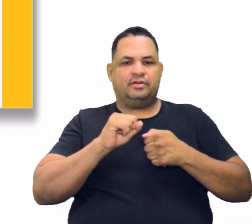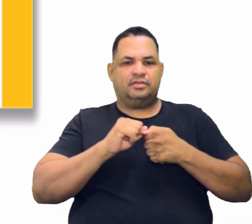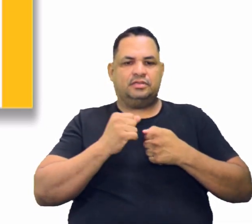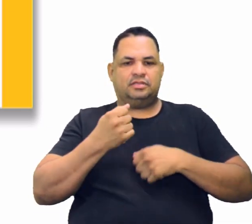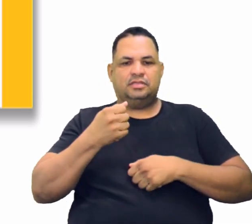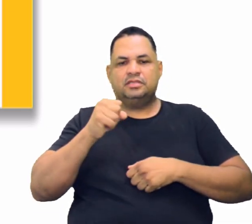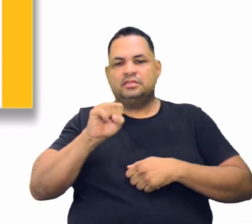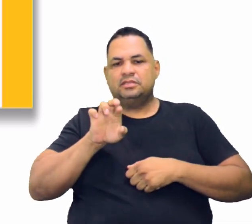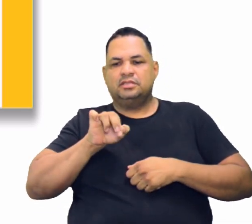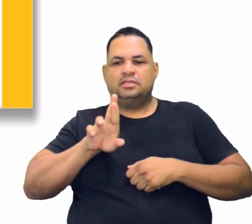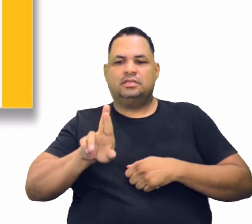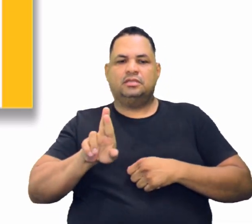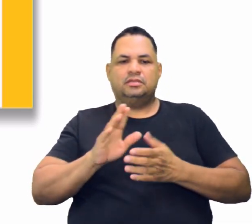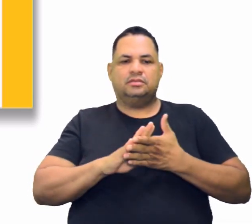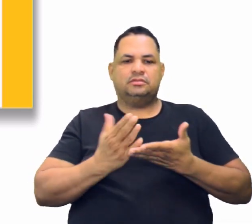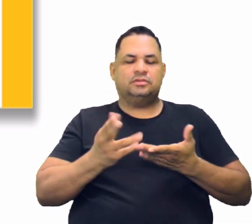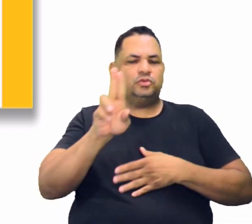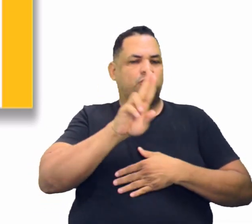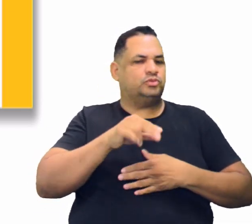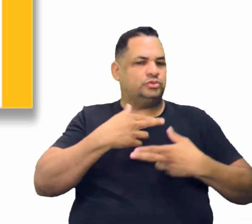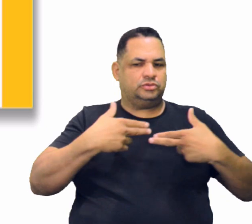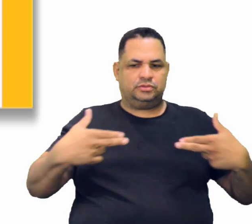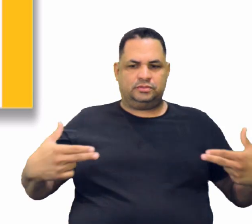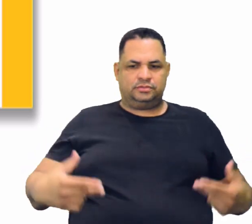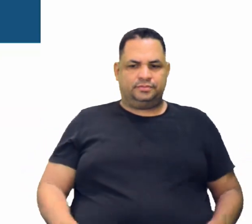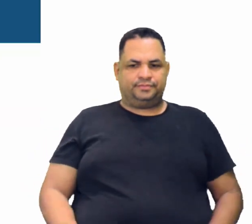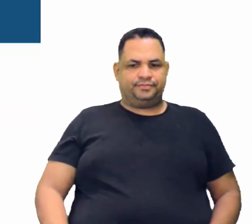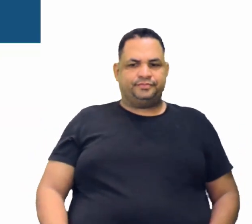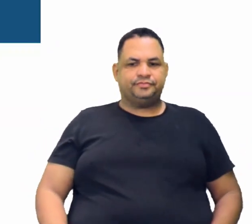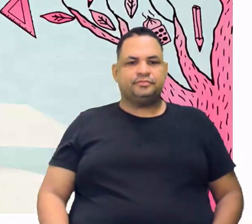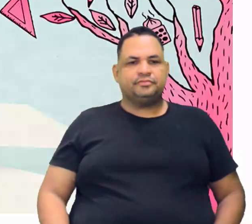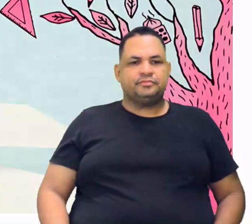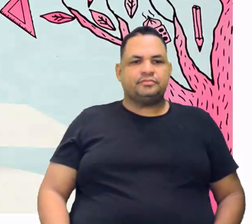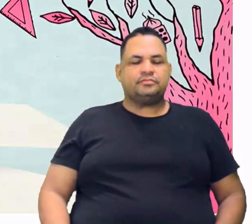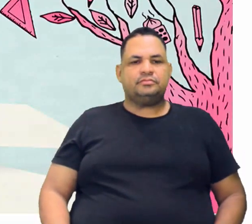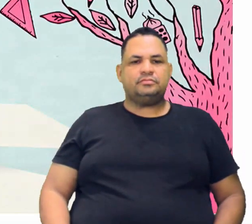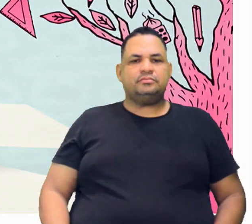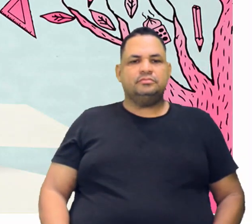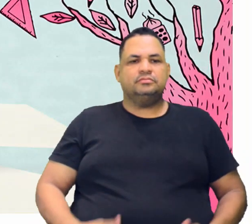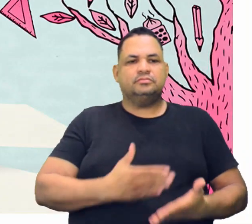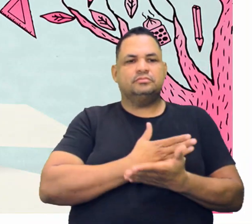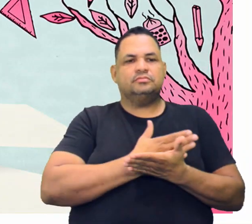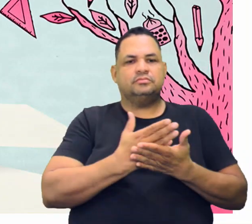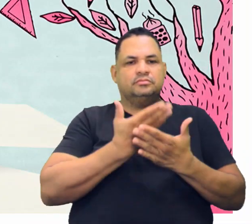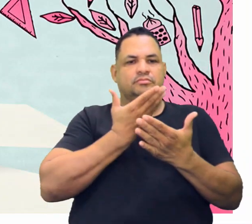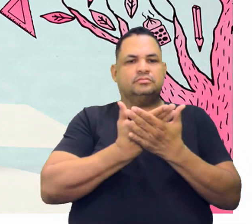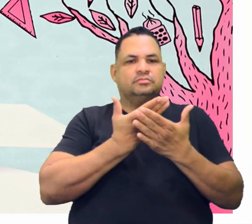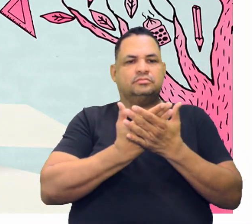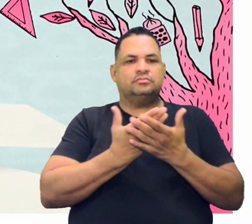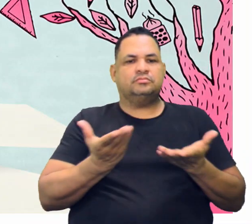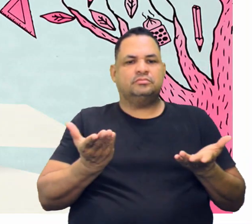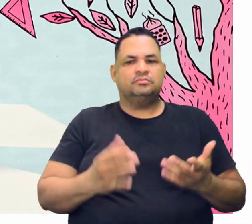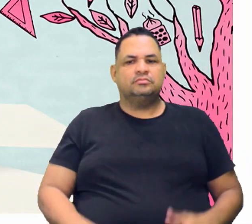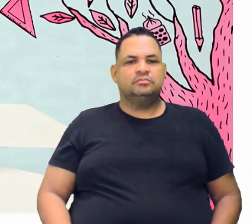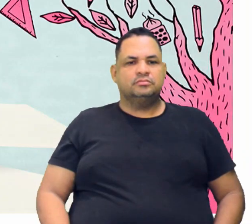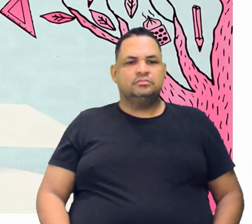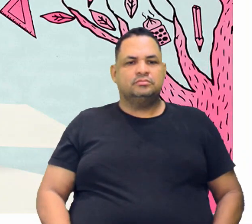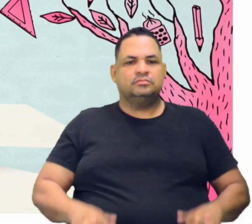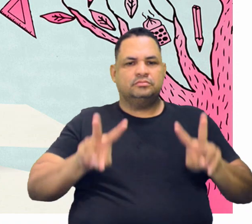fazer e ser e algumas aplicações. Belezinha? Como sempre, a gente começa a nossa aula com